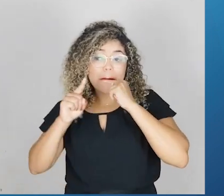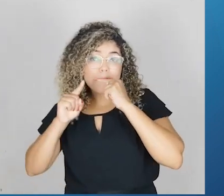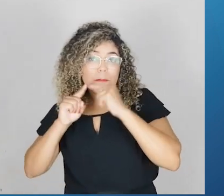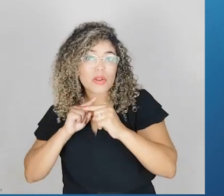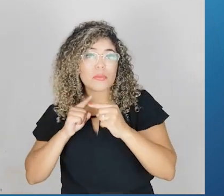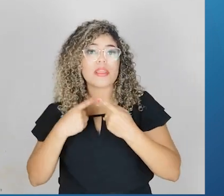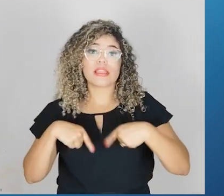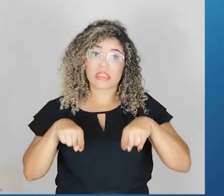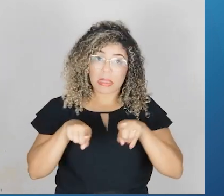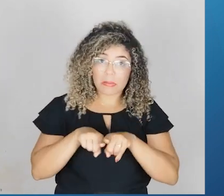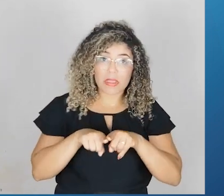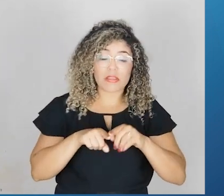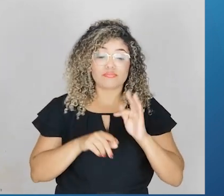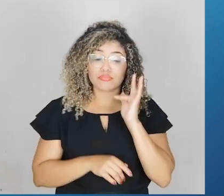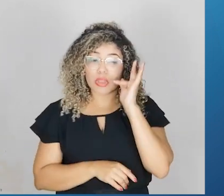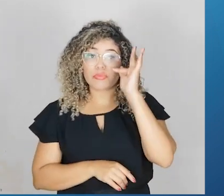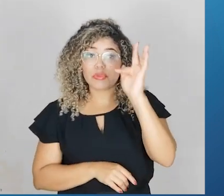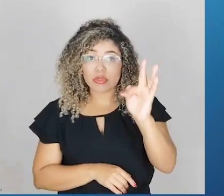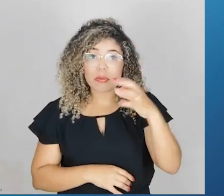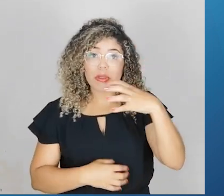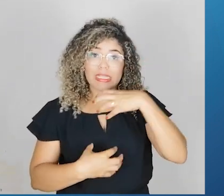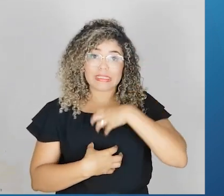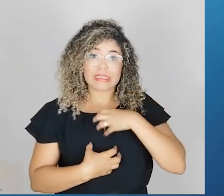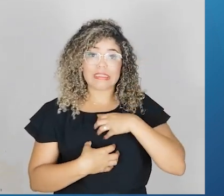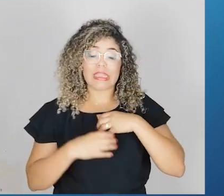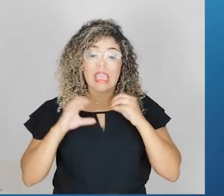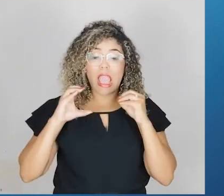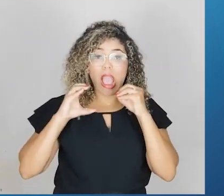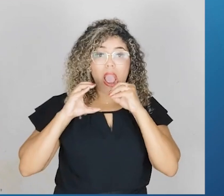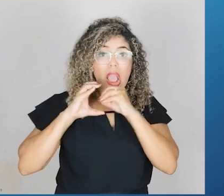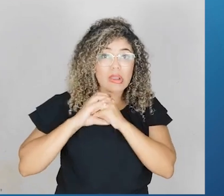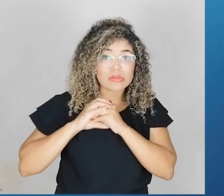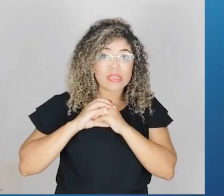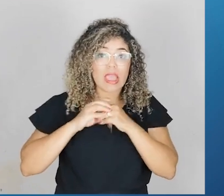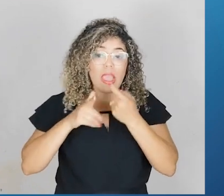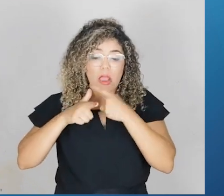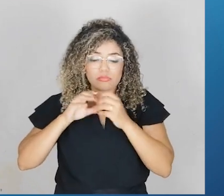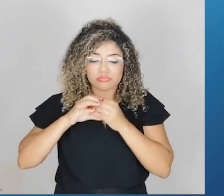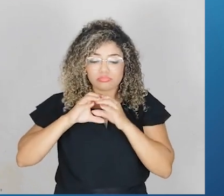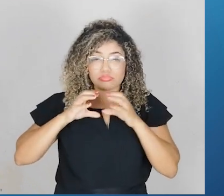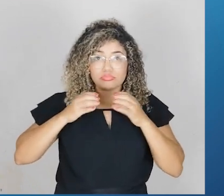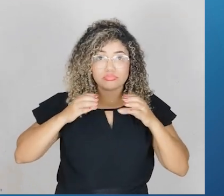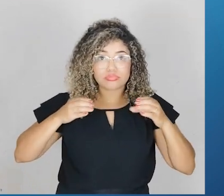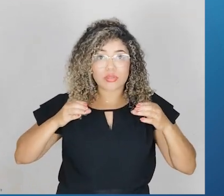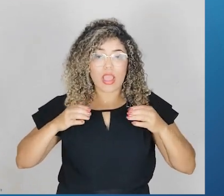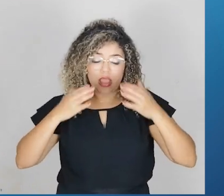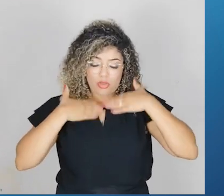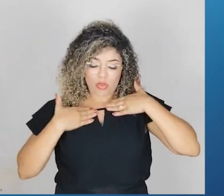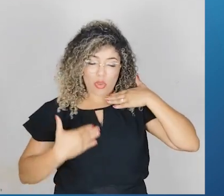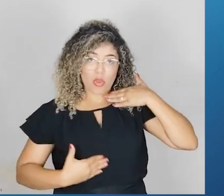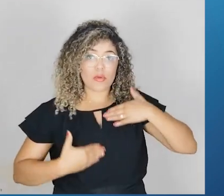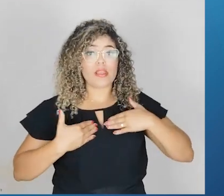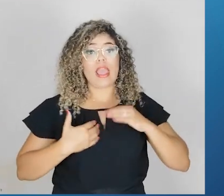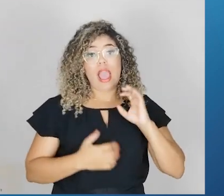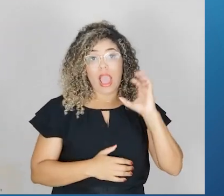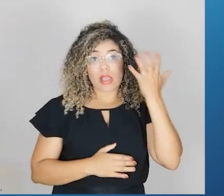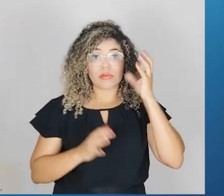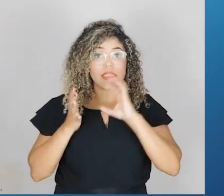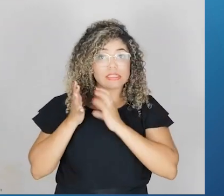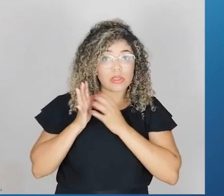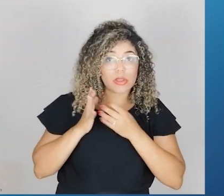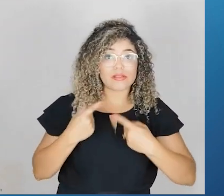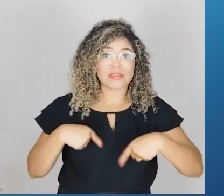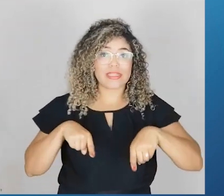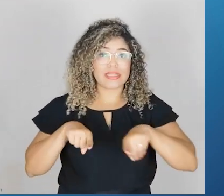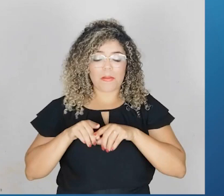nós temos aqui a atuação nas células, muitas vezes desencadeando essa multiplicação irregular das células, formando os tumores, lesões